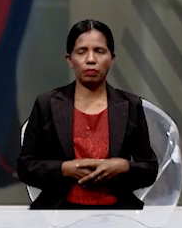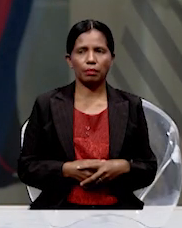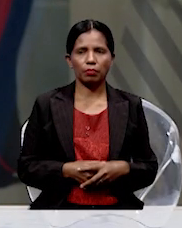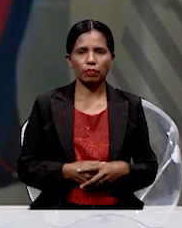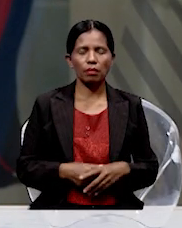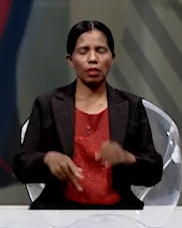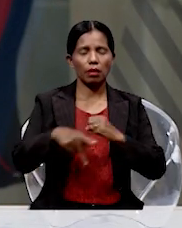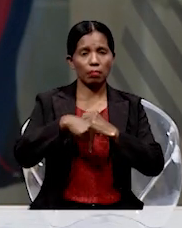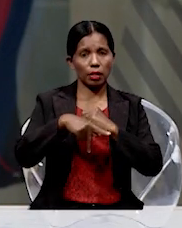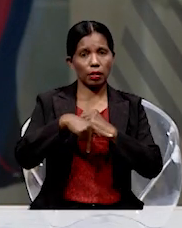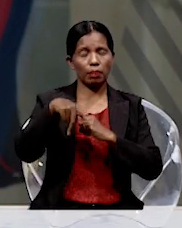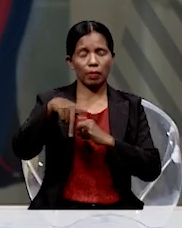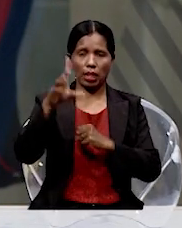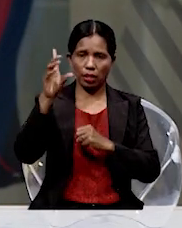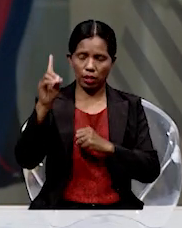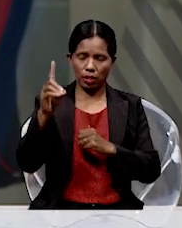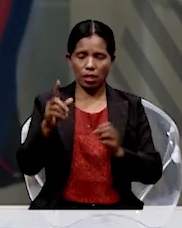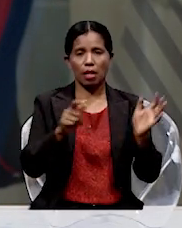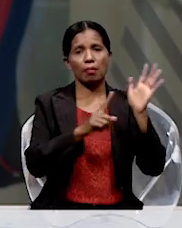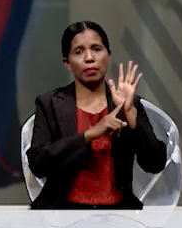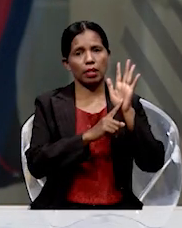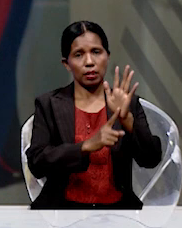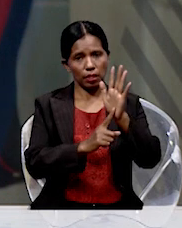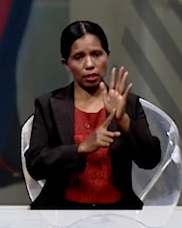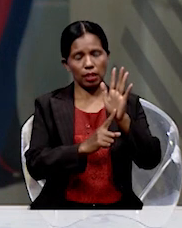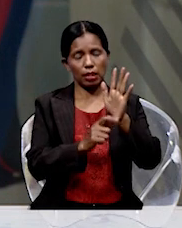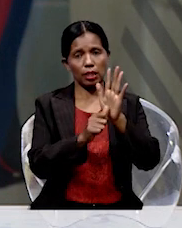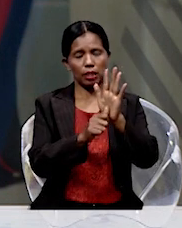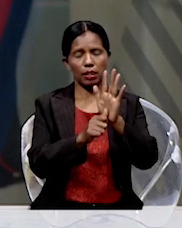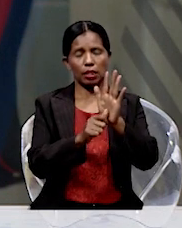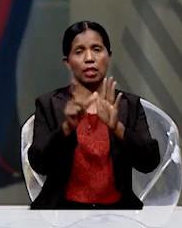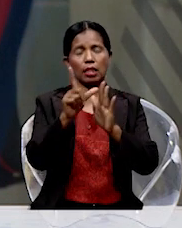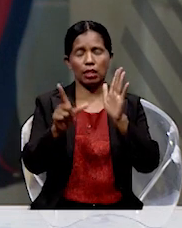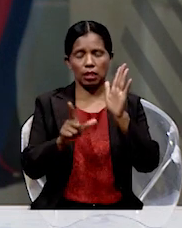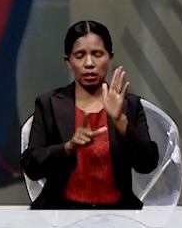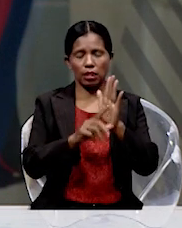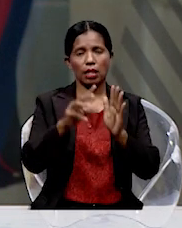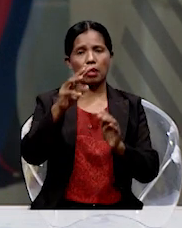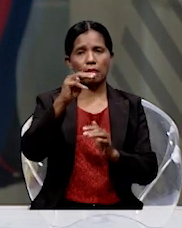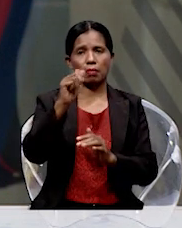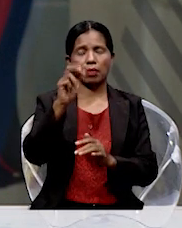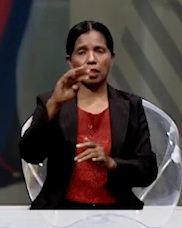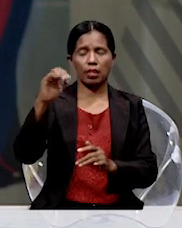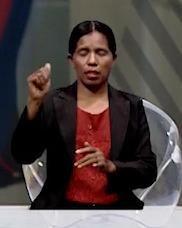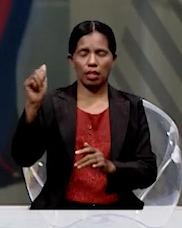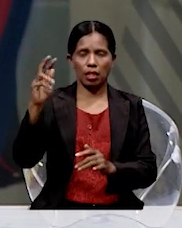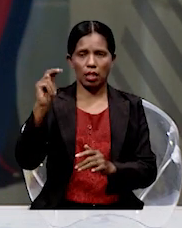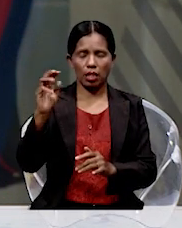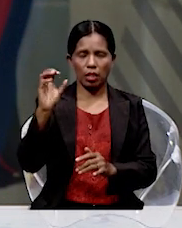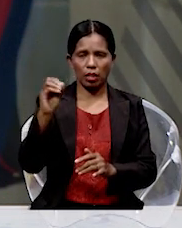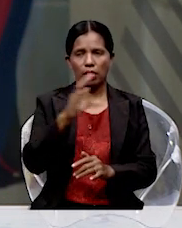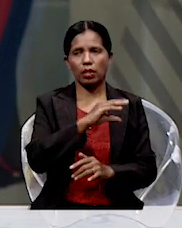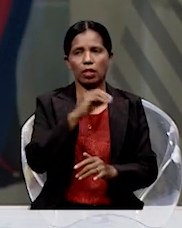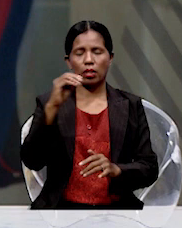Partido Democrático apresenta a lista candidato presidente da República, Mariano Assanami Sabino, para Tribunal Recurso